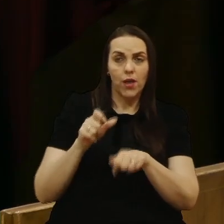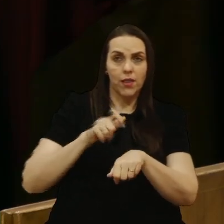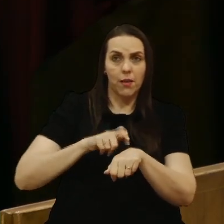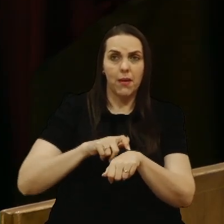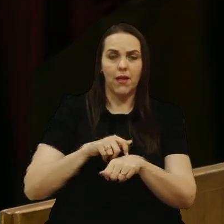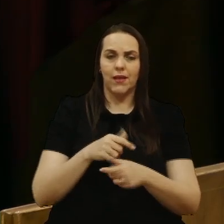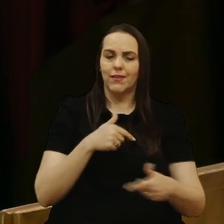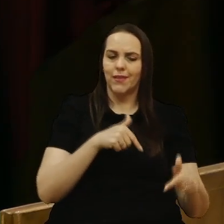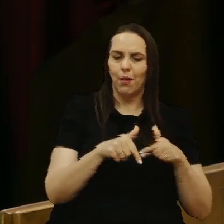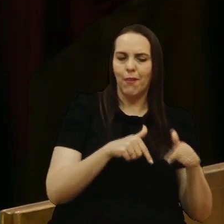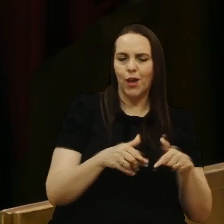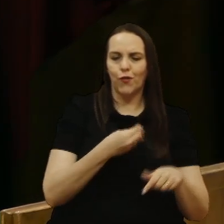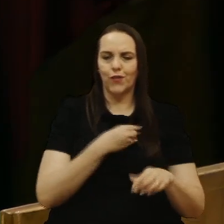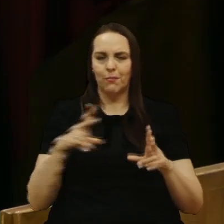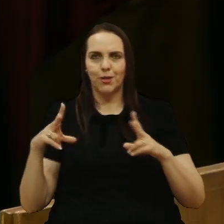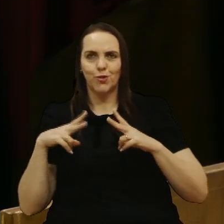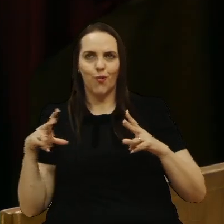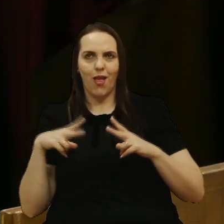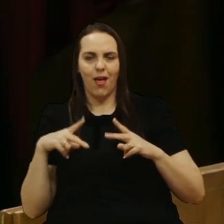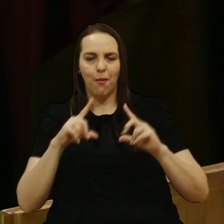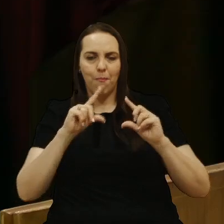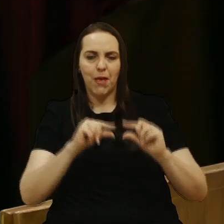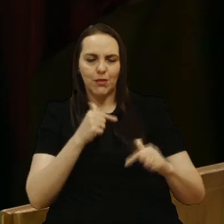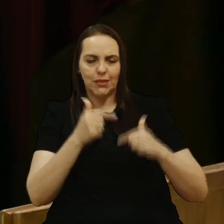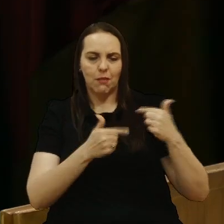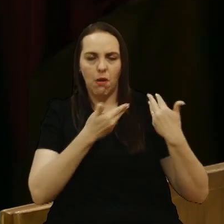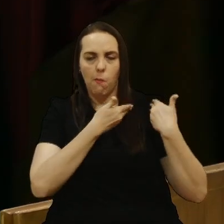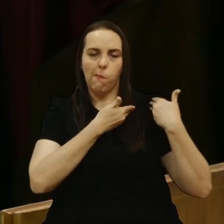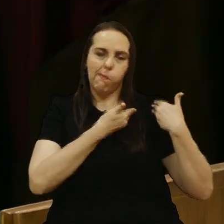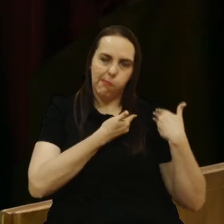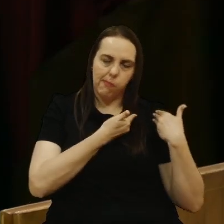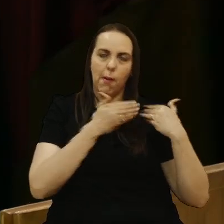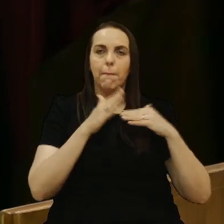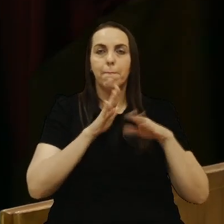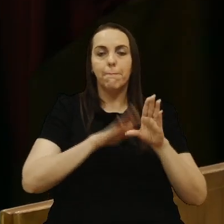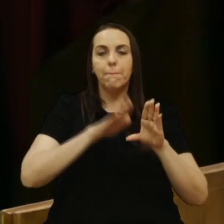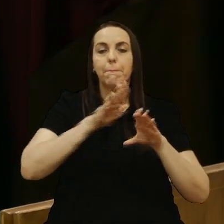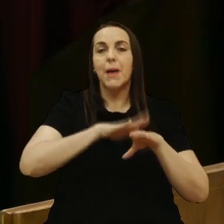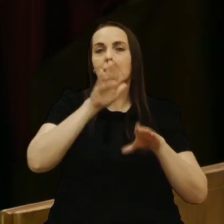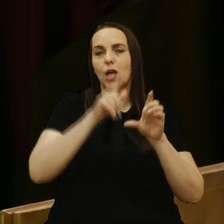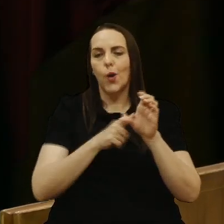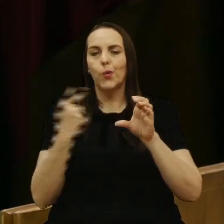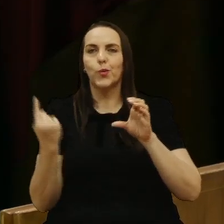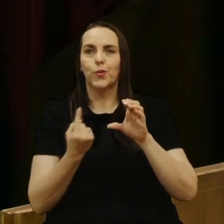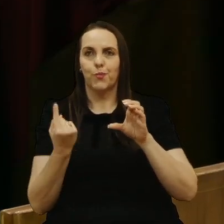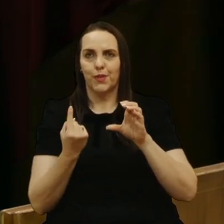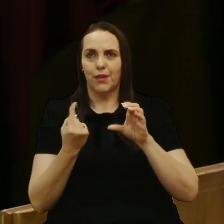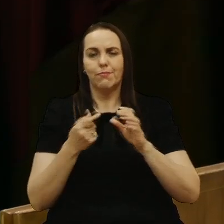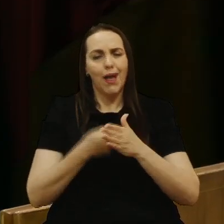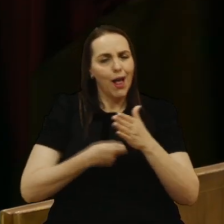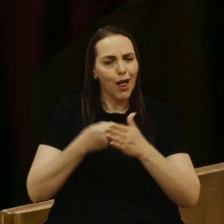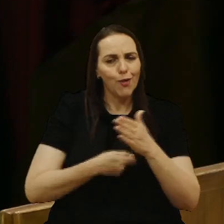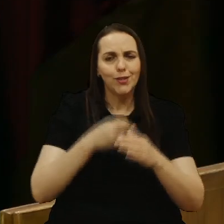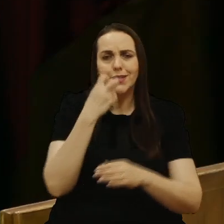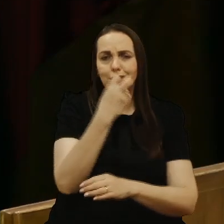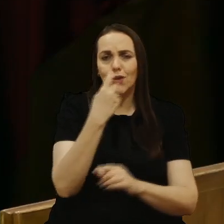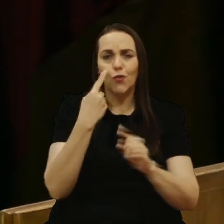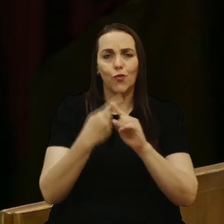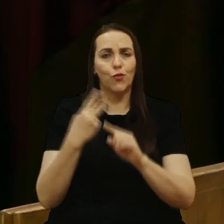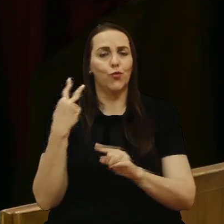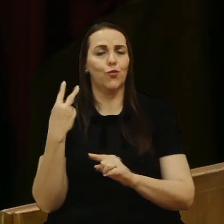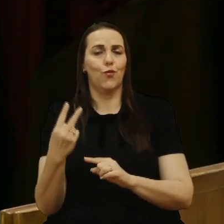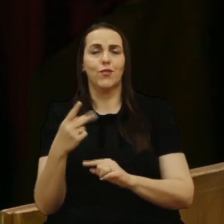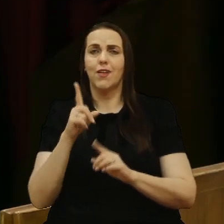pessoal, menos sobrecarga e mais autonomia para as mulheres. Por isso, a luta pela escala 5x2 é uma luta de civilização